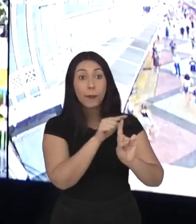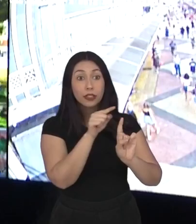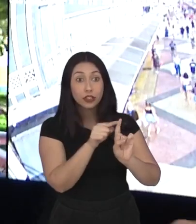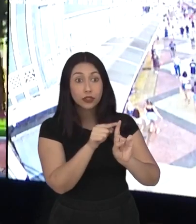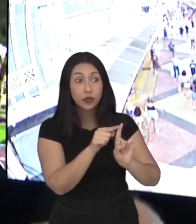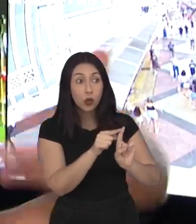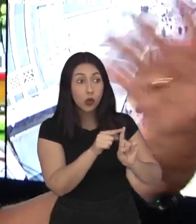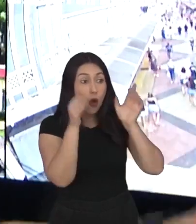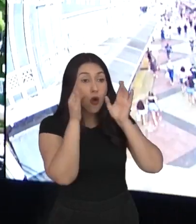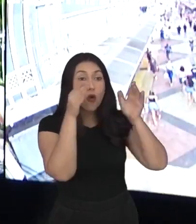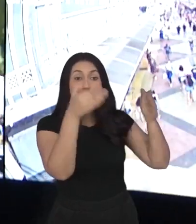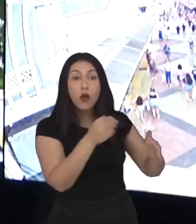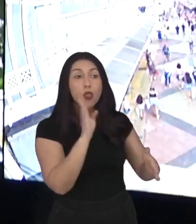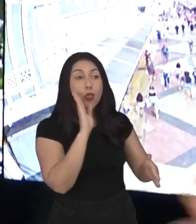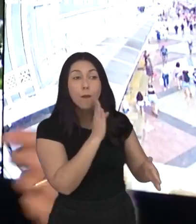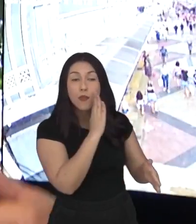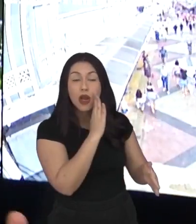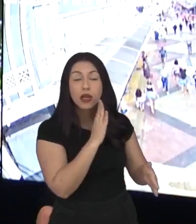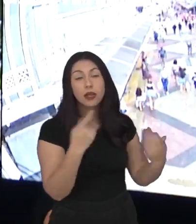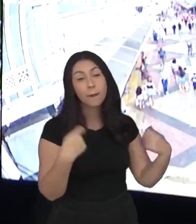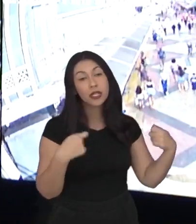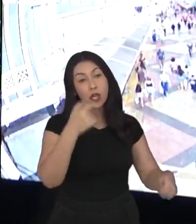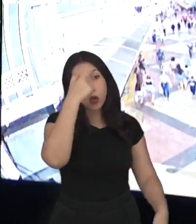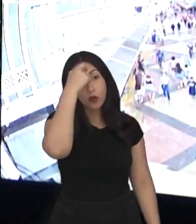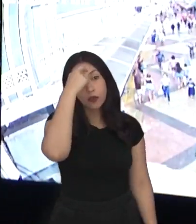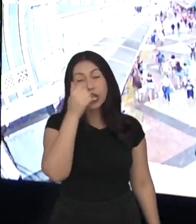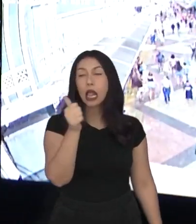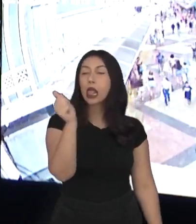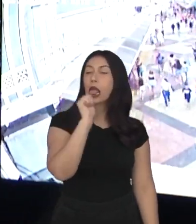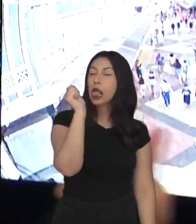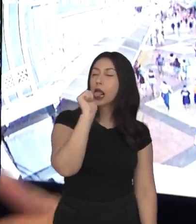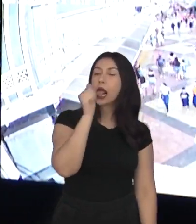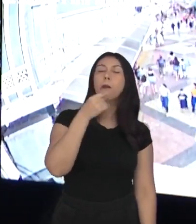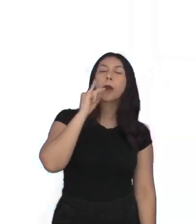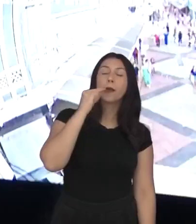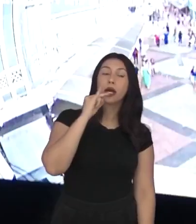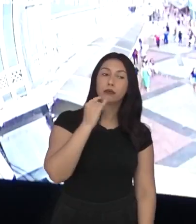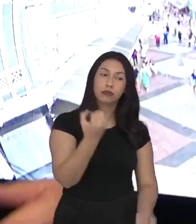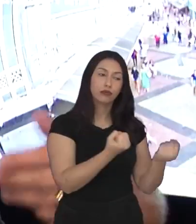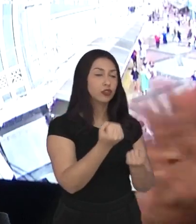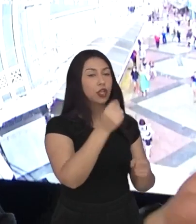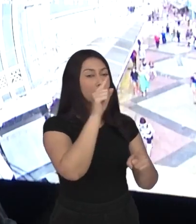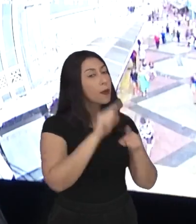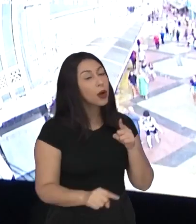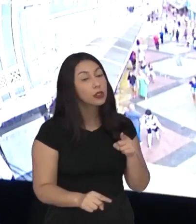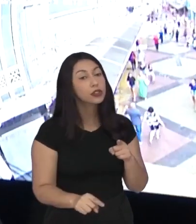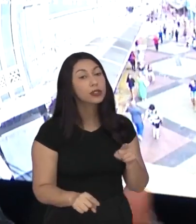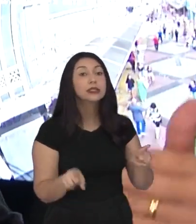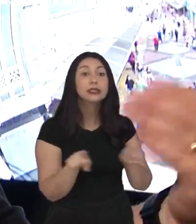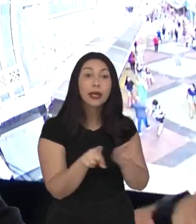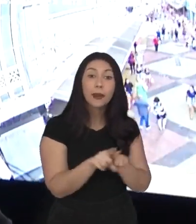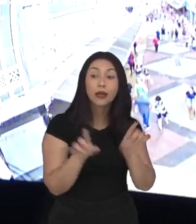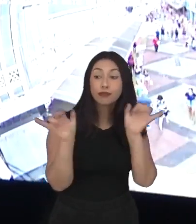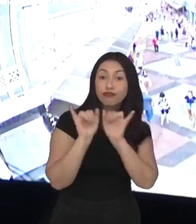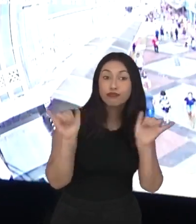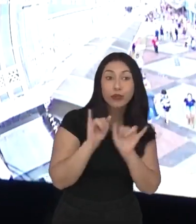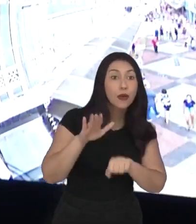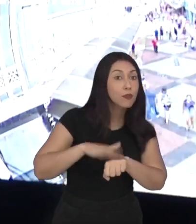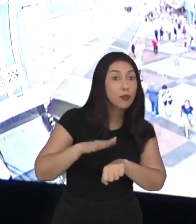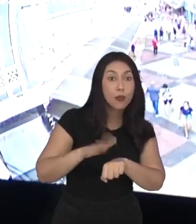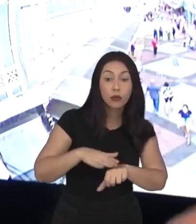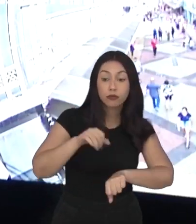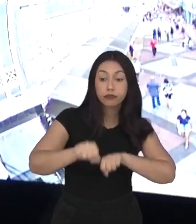de pessoas, o Desenrola é direcionado principalmente para inadimplentes nos órgãos de proteção ao crédito, como o Serasa.